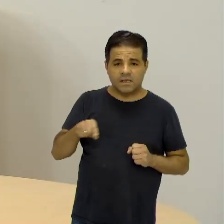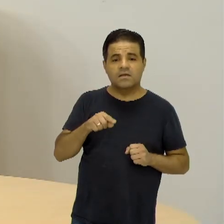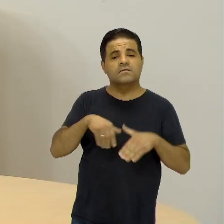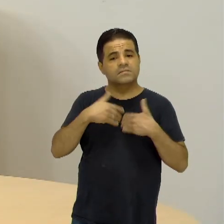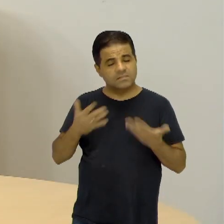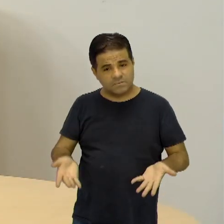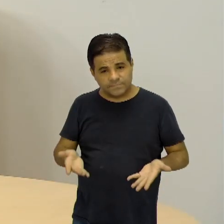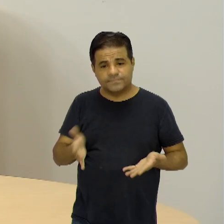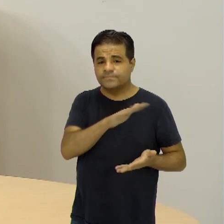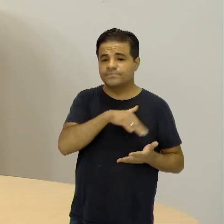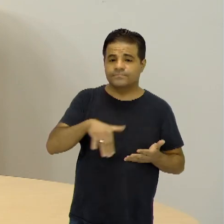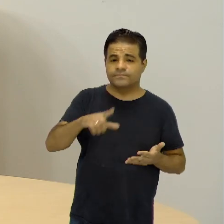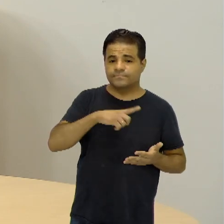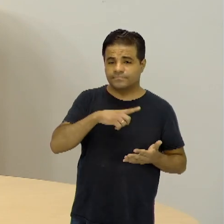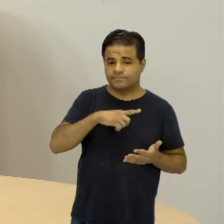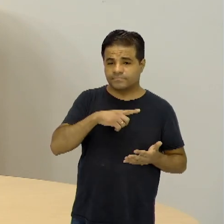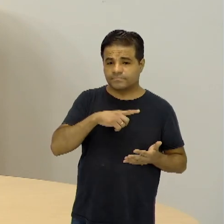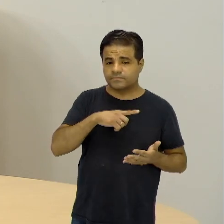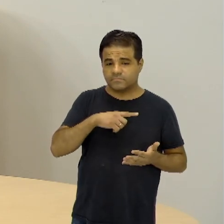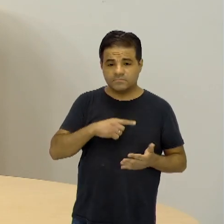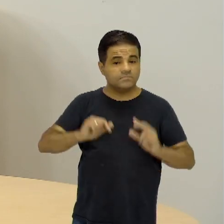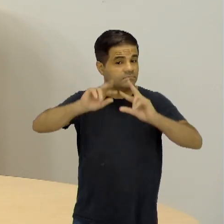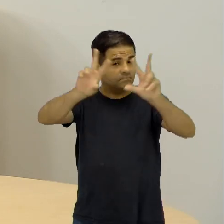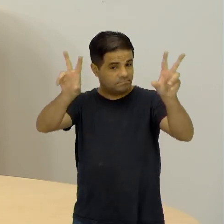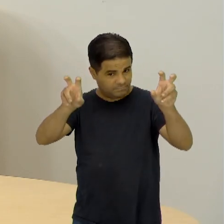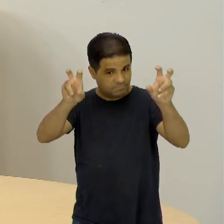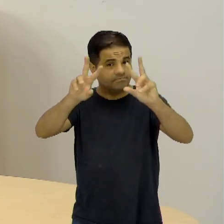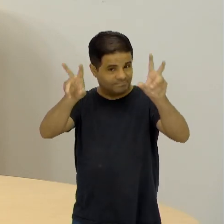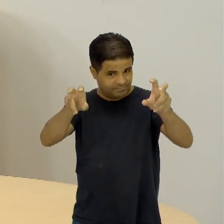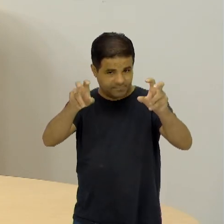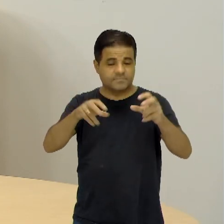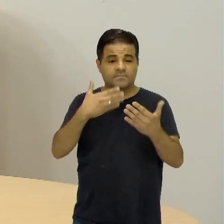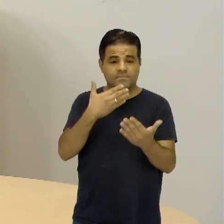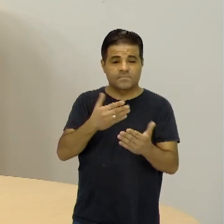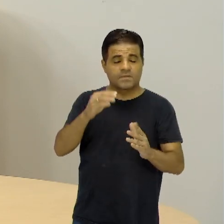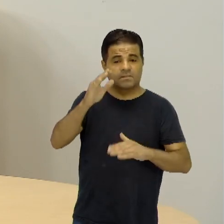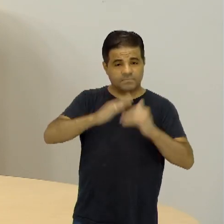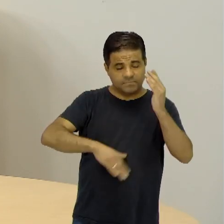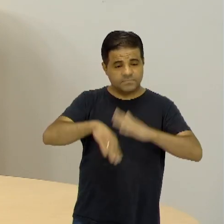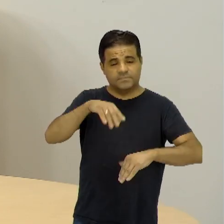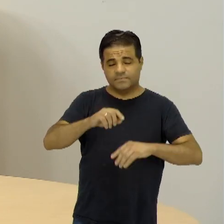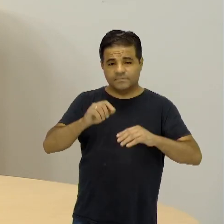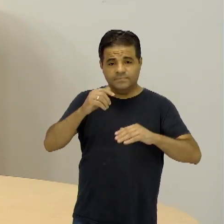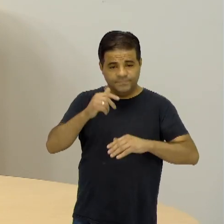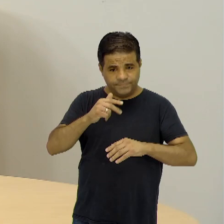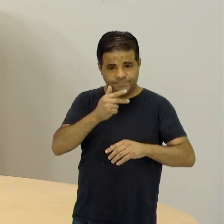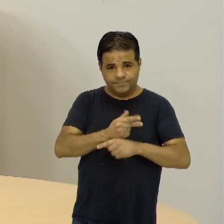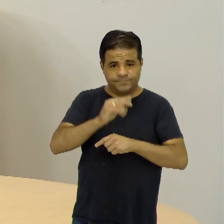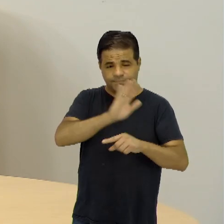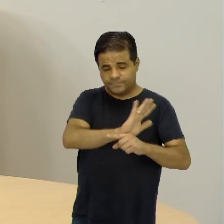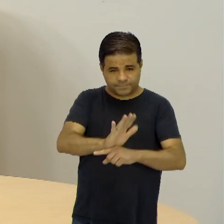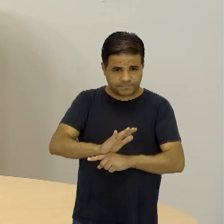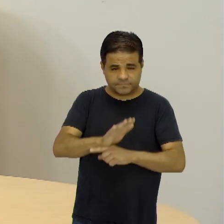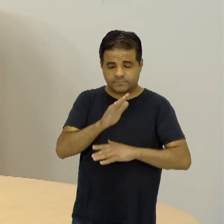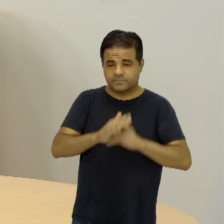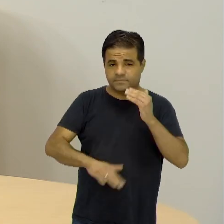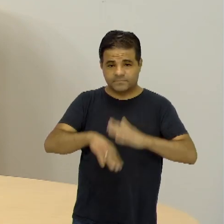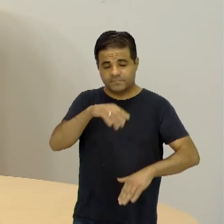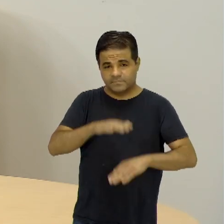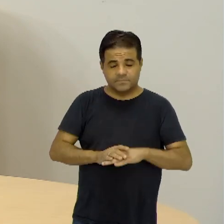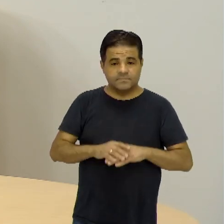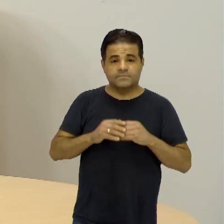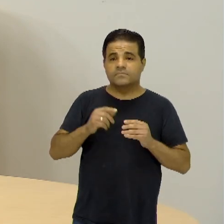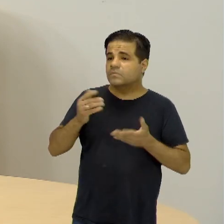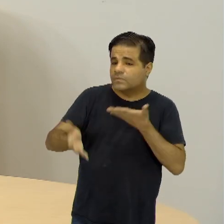a gente tem aí o título, né, dessa matéria e o lead, dando ali uma ideia do que